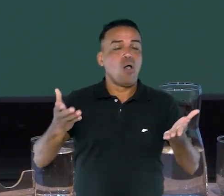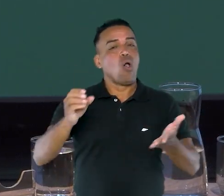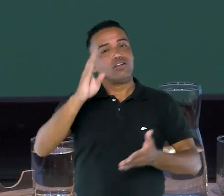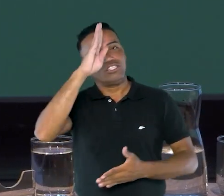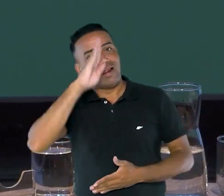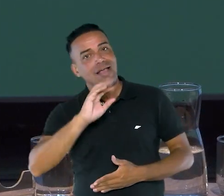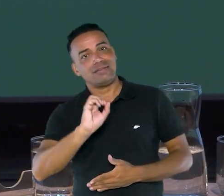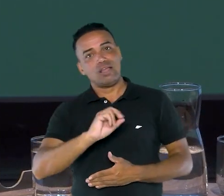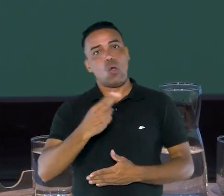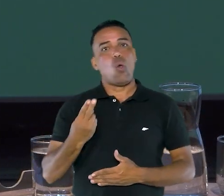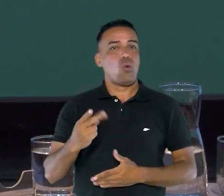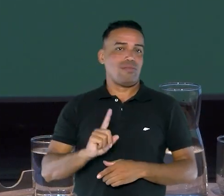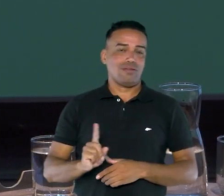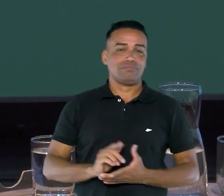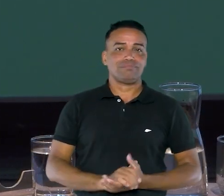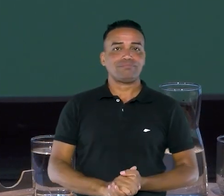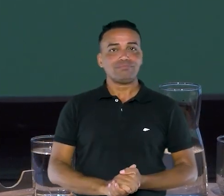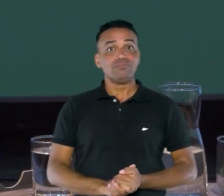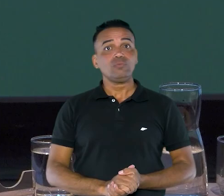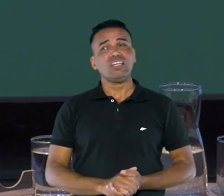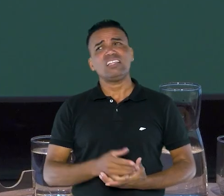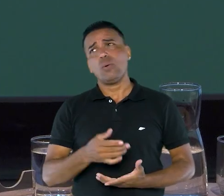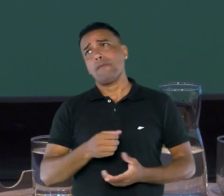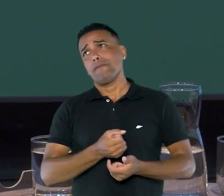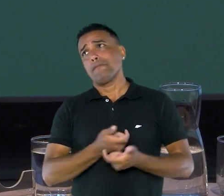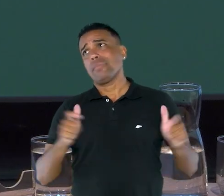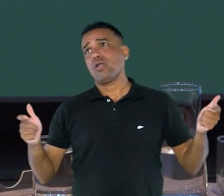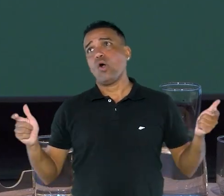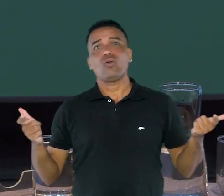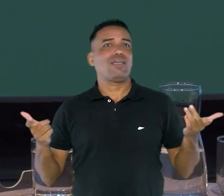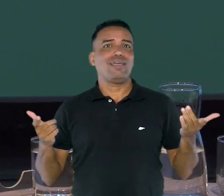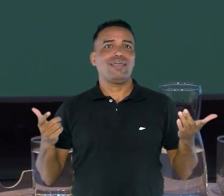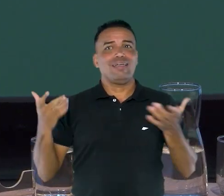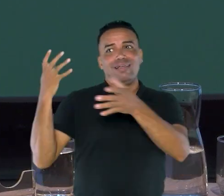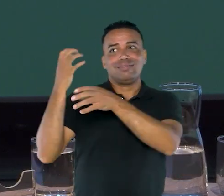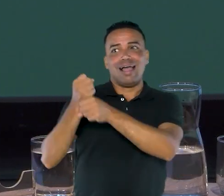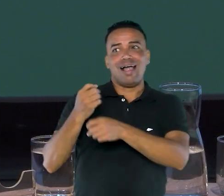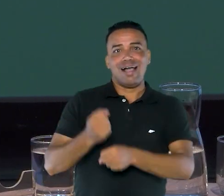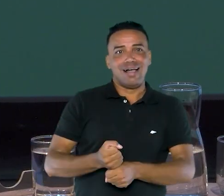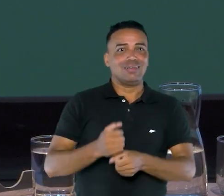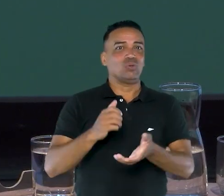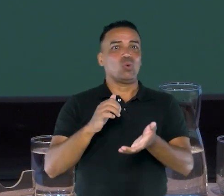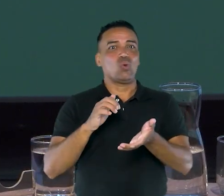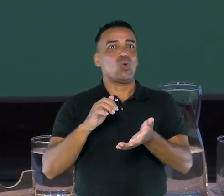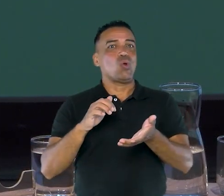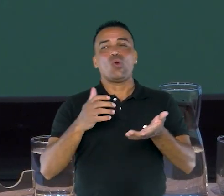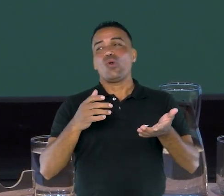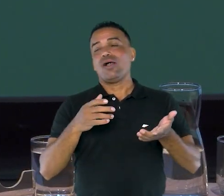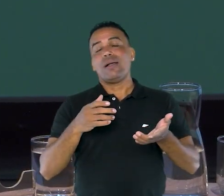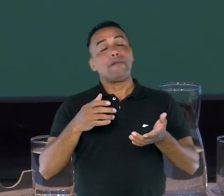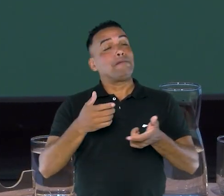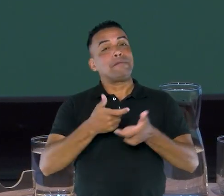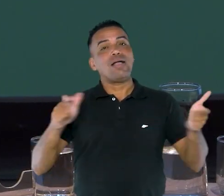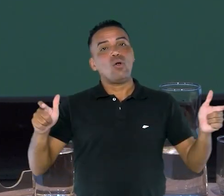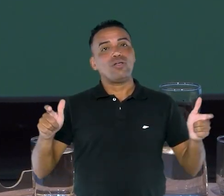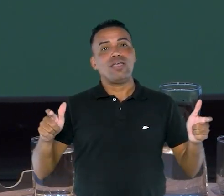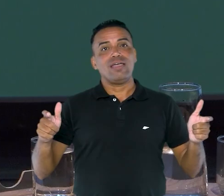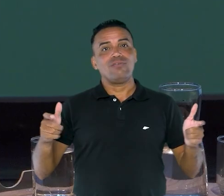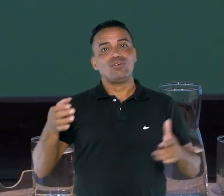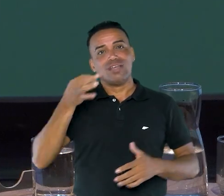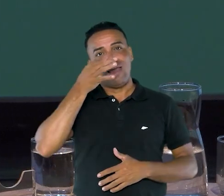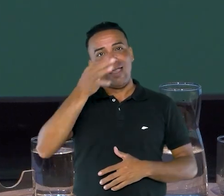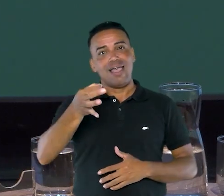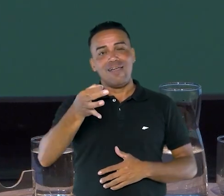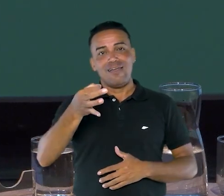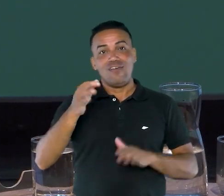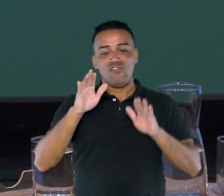Mas, na verdade, mais que o dado, qual é a mercadoria rara? É a sua atenção.